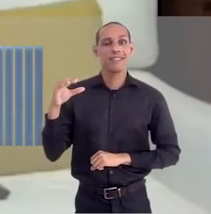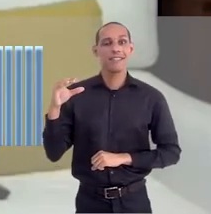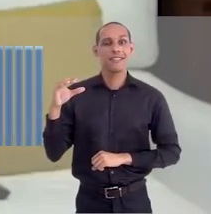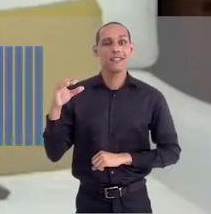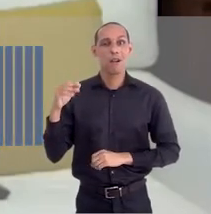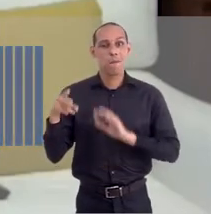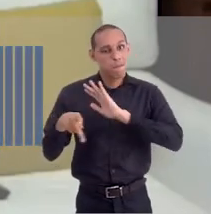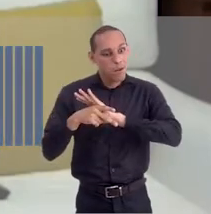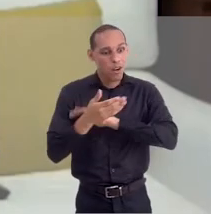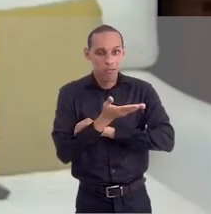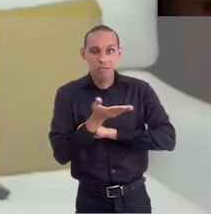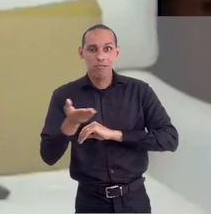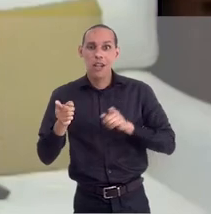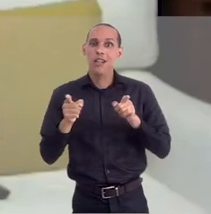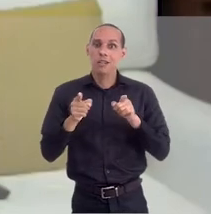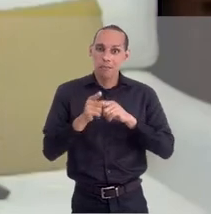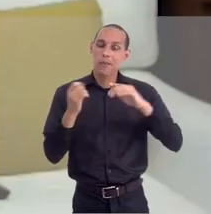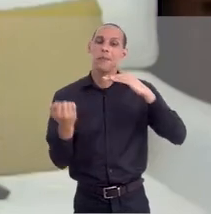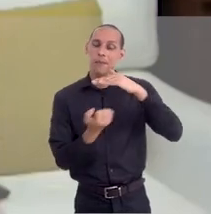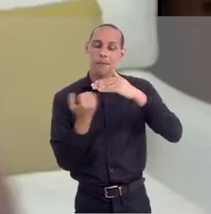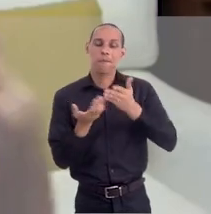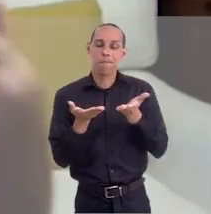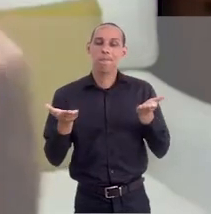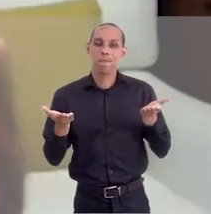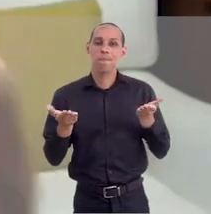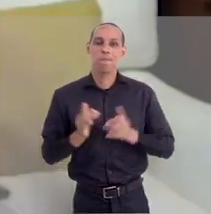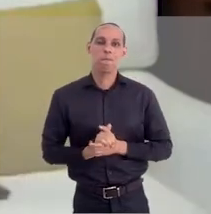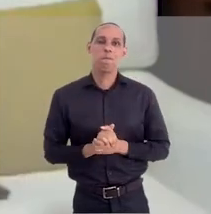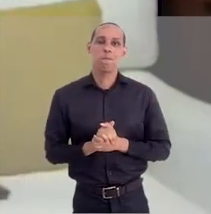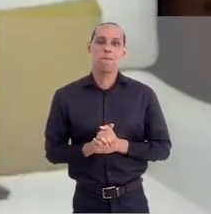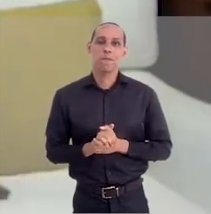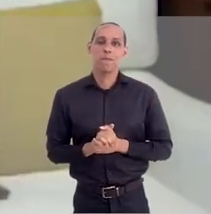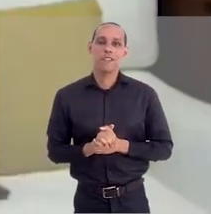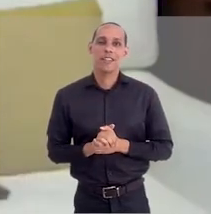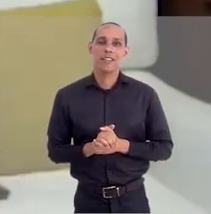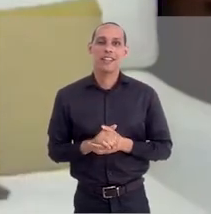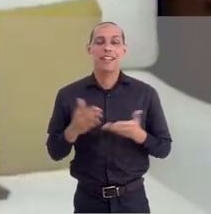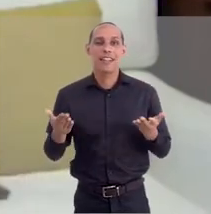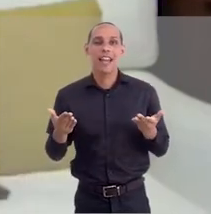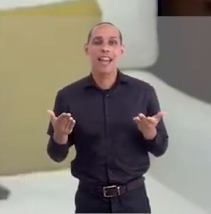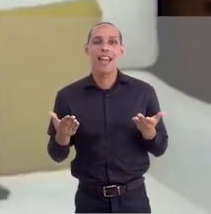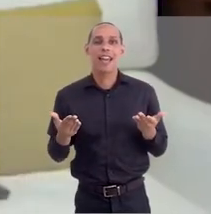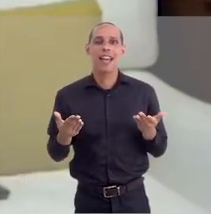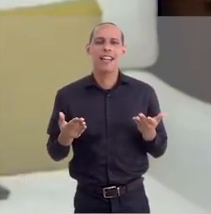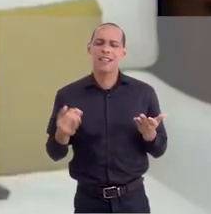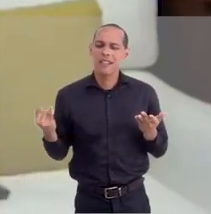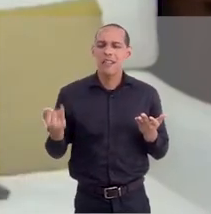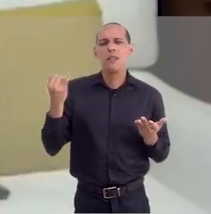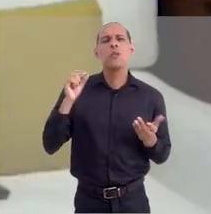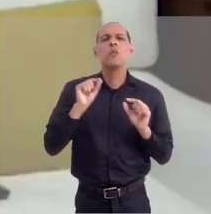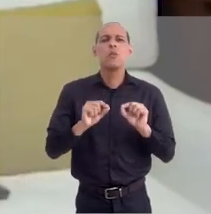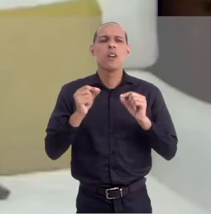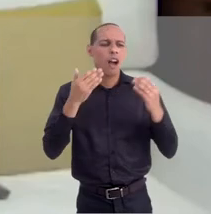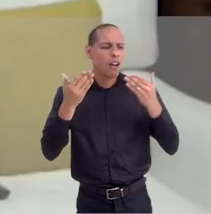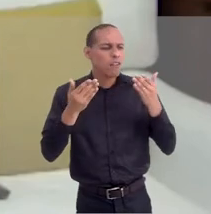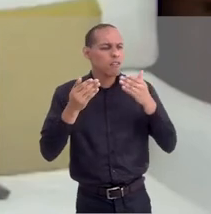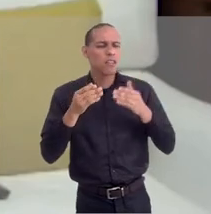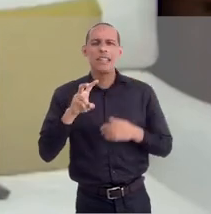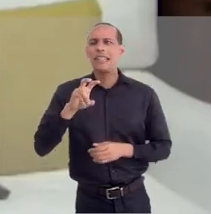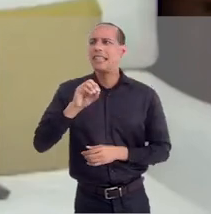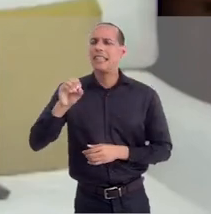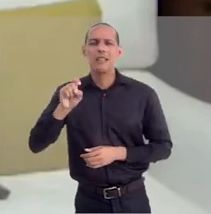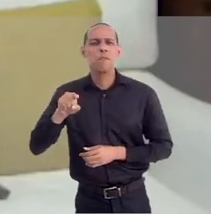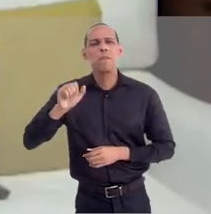crédito específico para as micro e pequenas empresas. E aí o Pronamp, né, desempenhou um papel fundamental, atendeu a mais